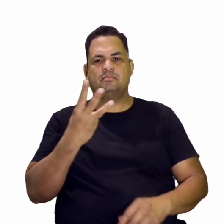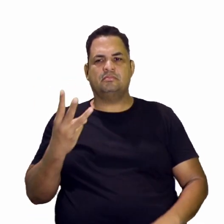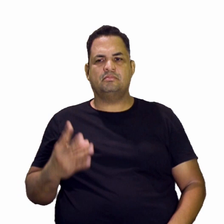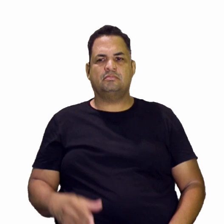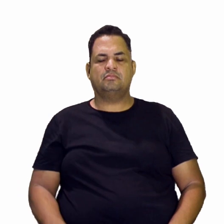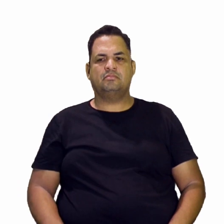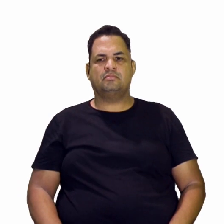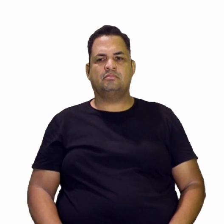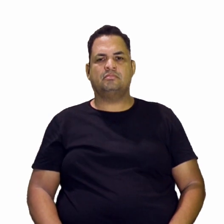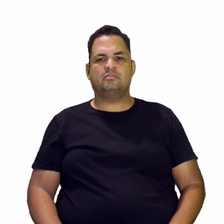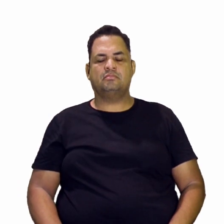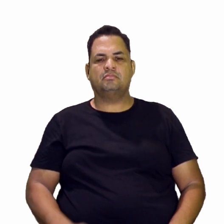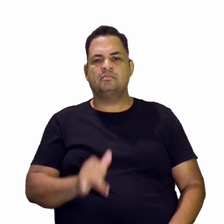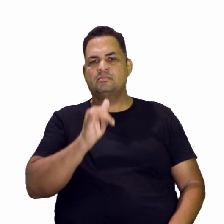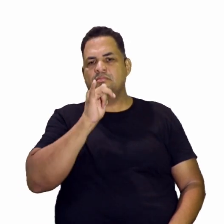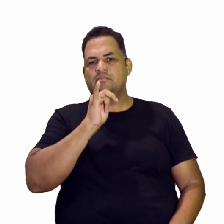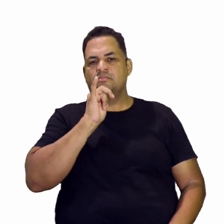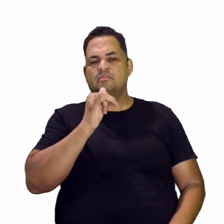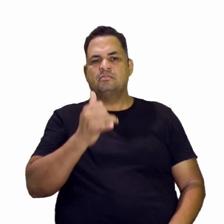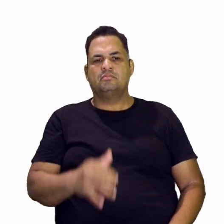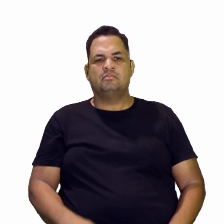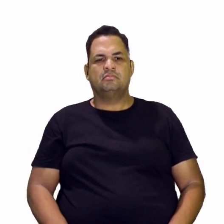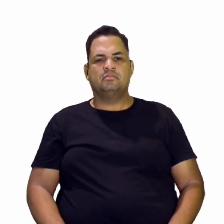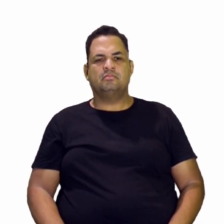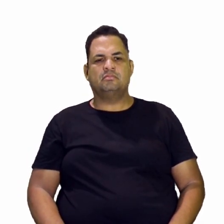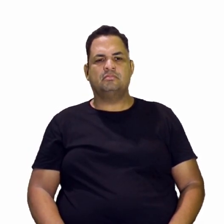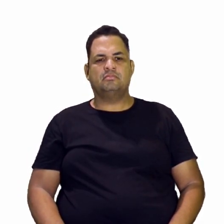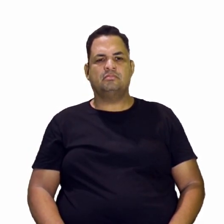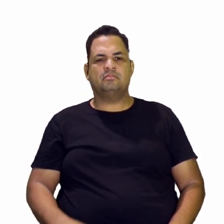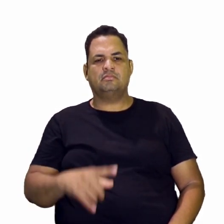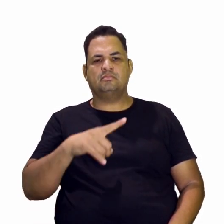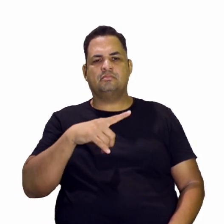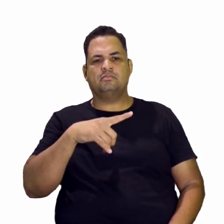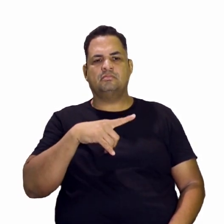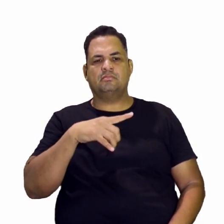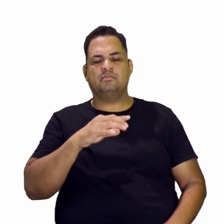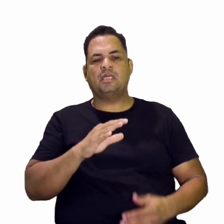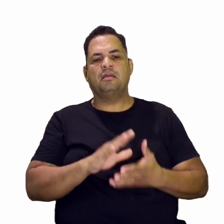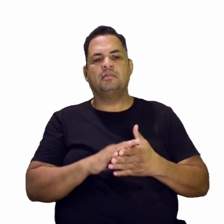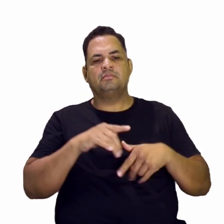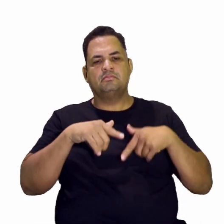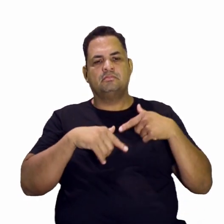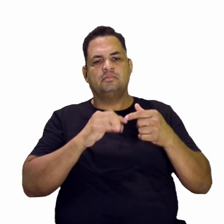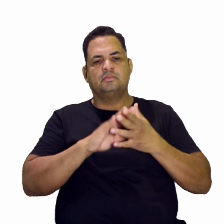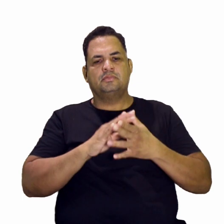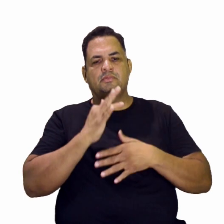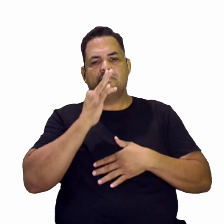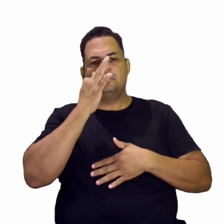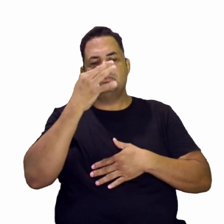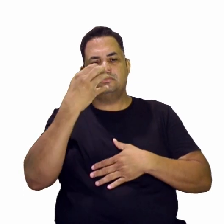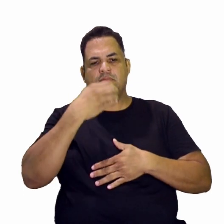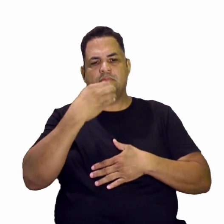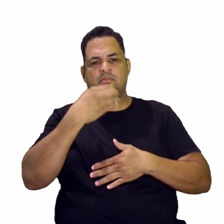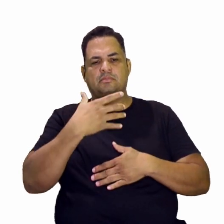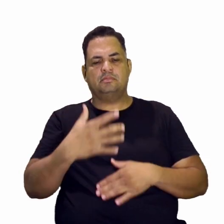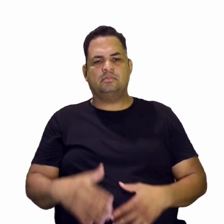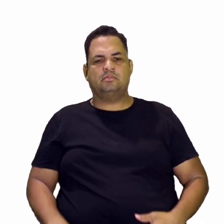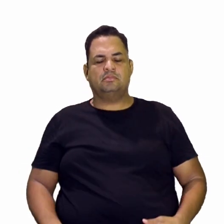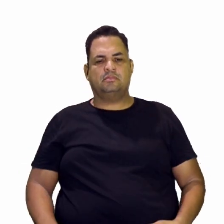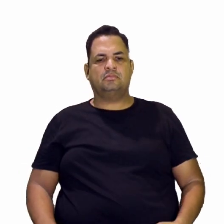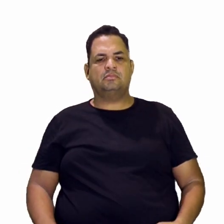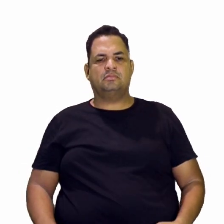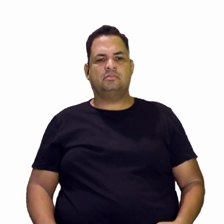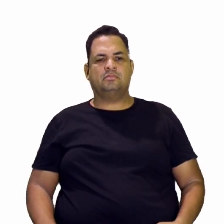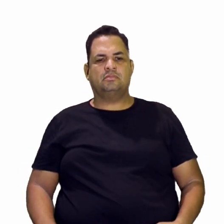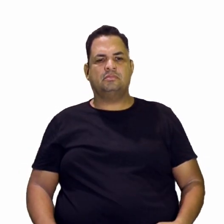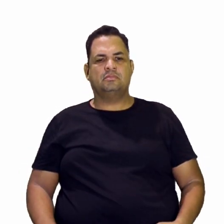três exemplos aqui. Vamos lá. Produzem flores e frutos, também só vai estar presente no feijãozinho ali.